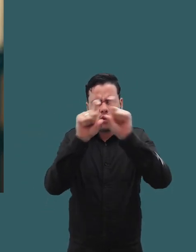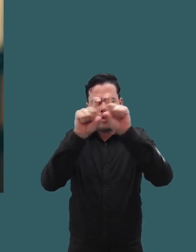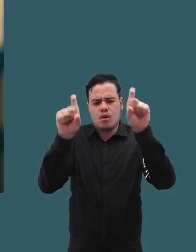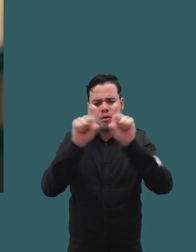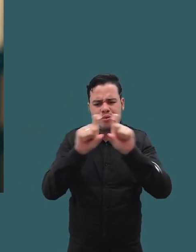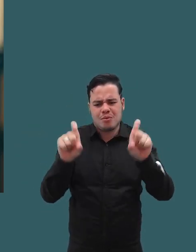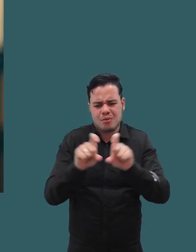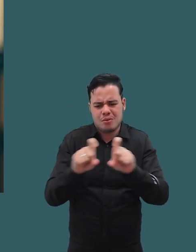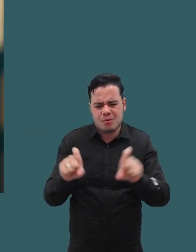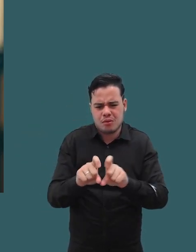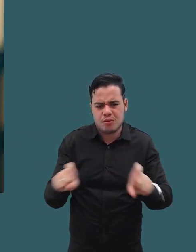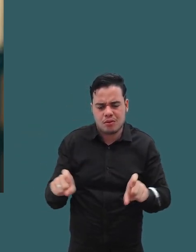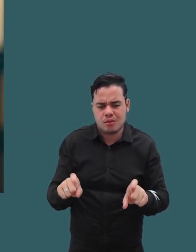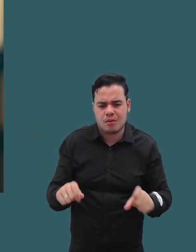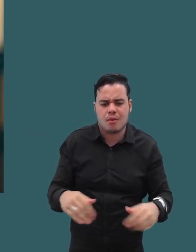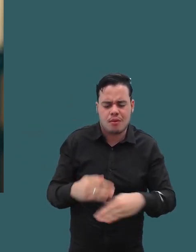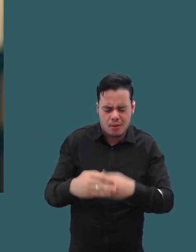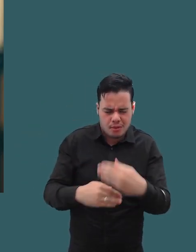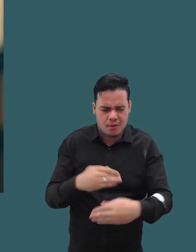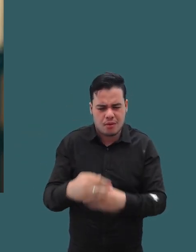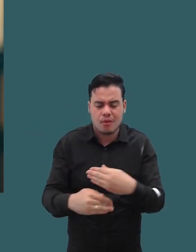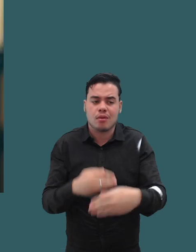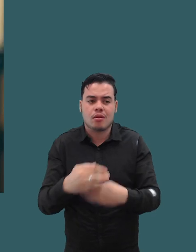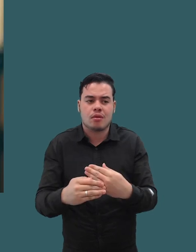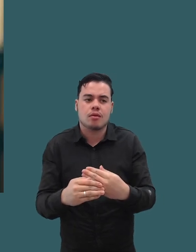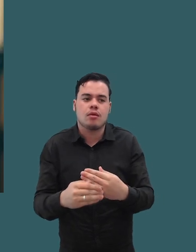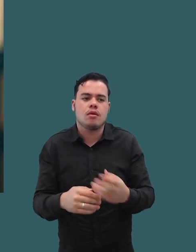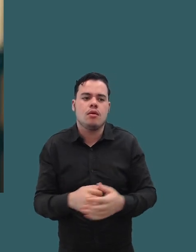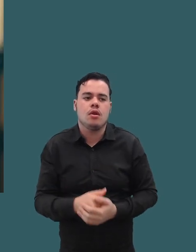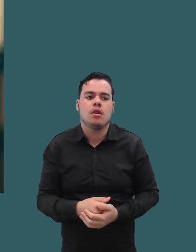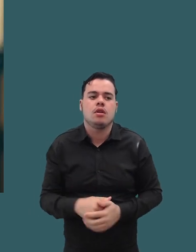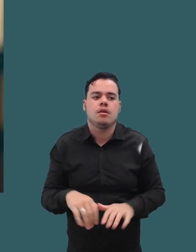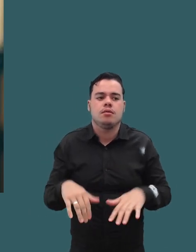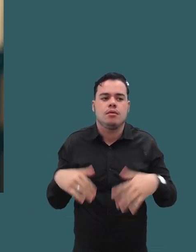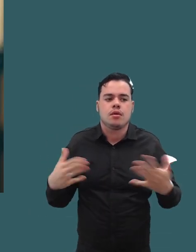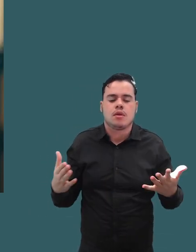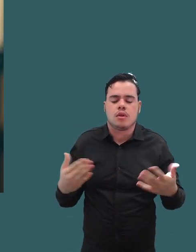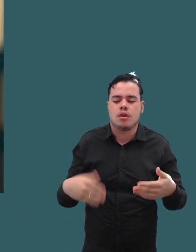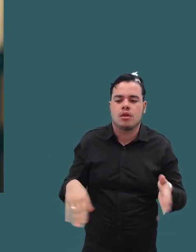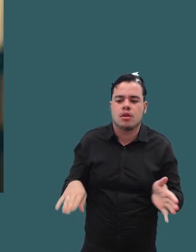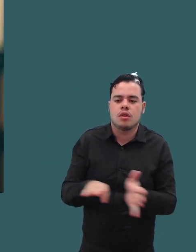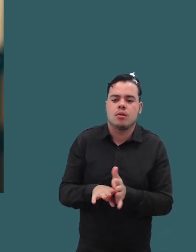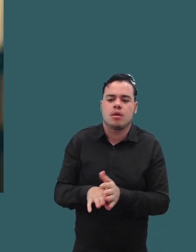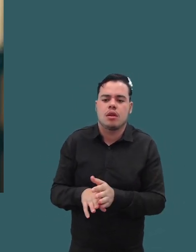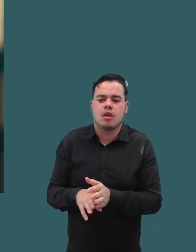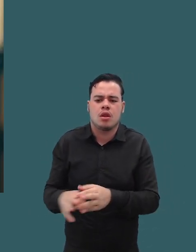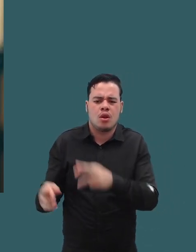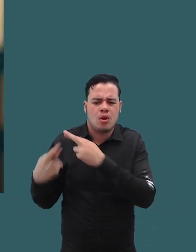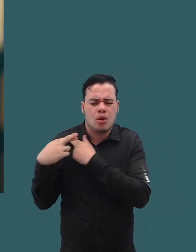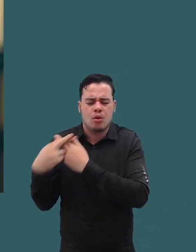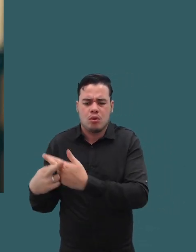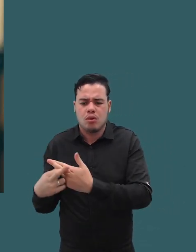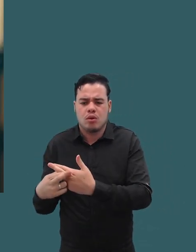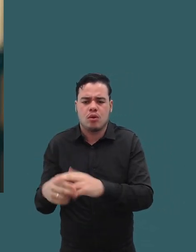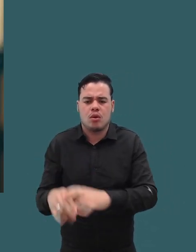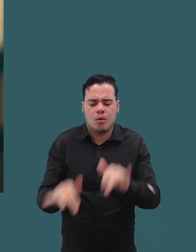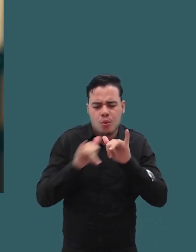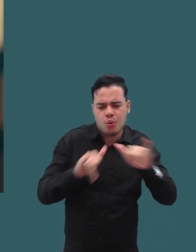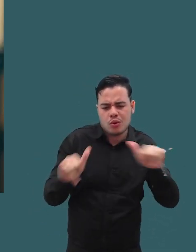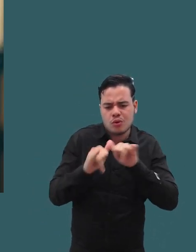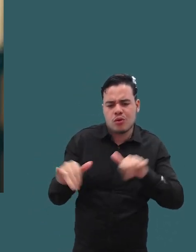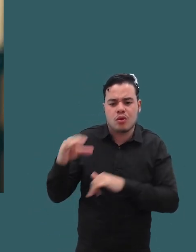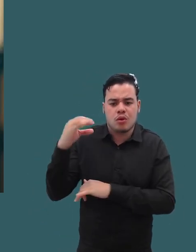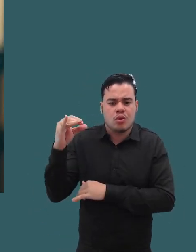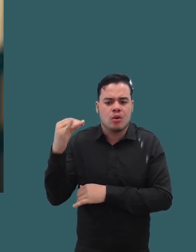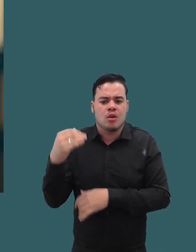529 dissertações e teses. Além disso, diretamente comprometidos com a divulgação científica, eles